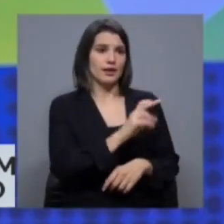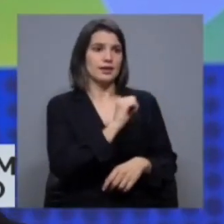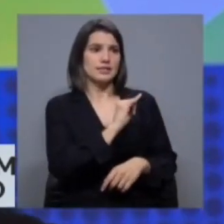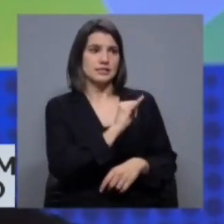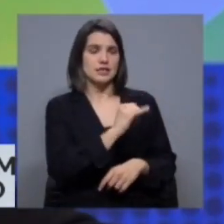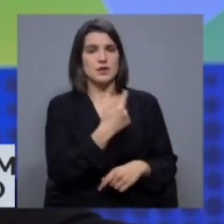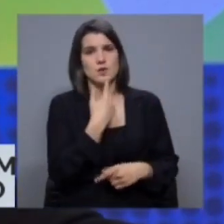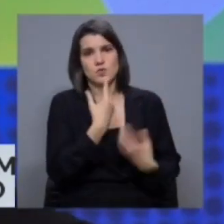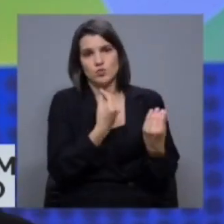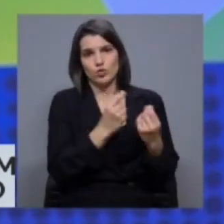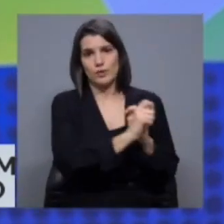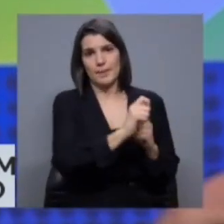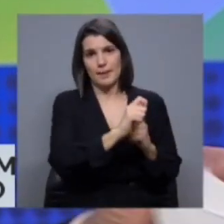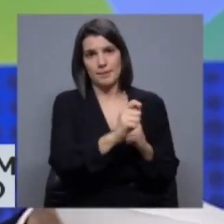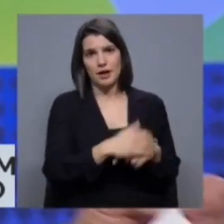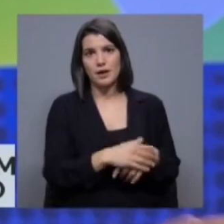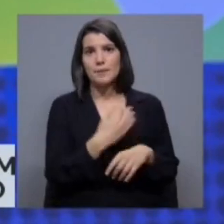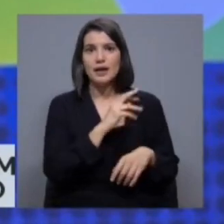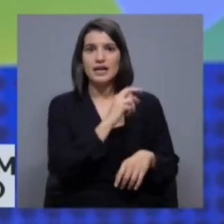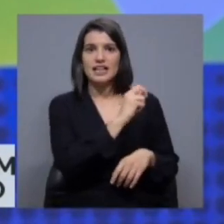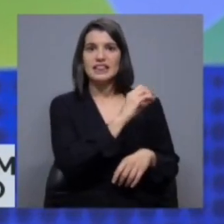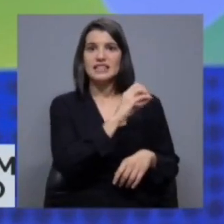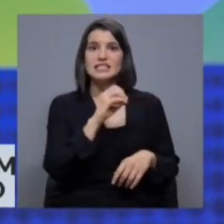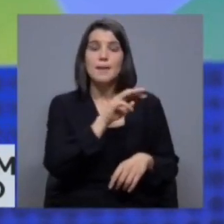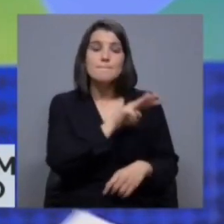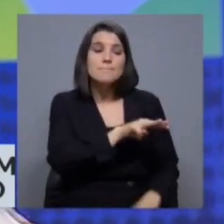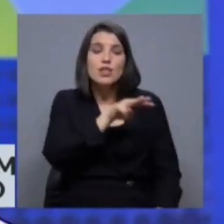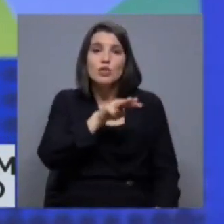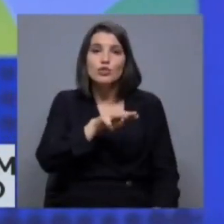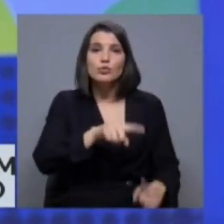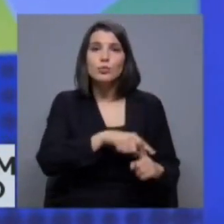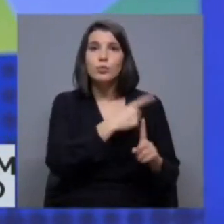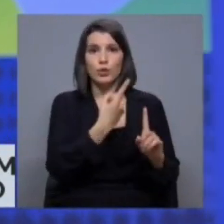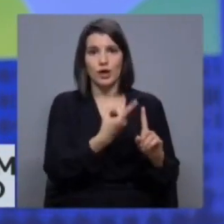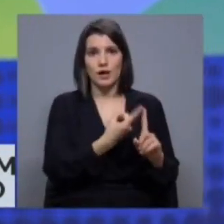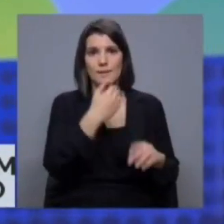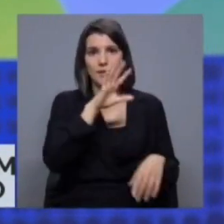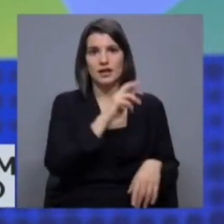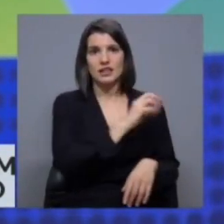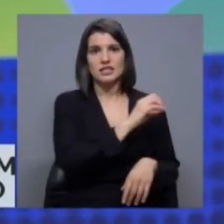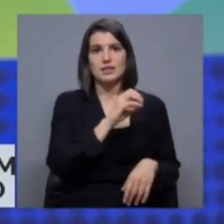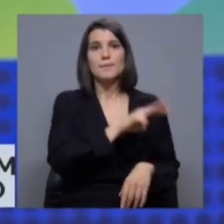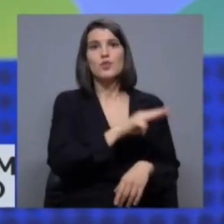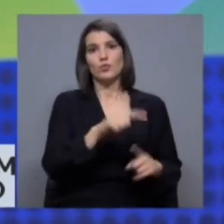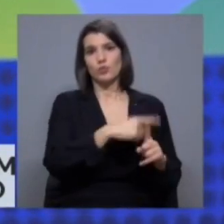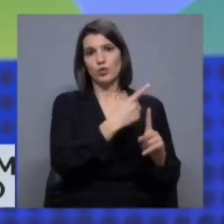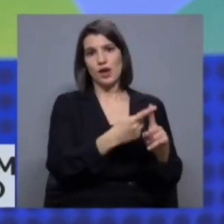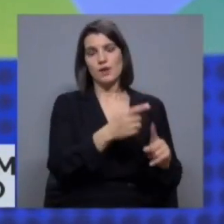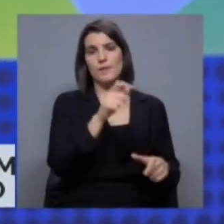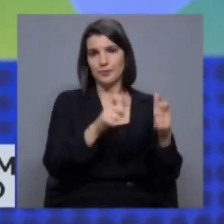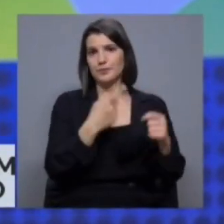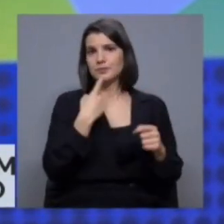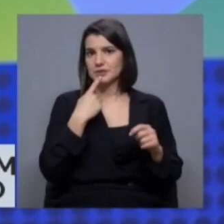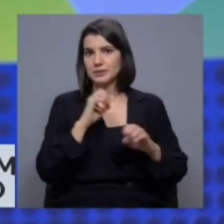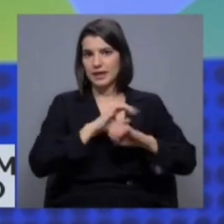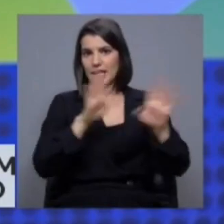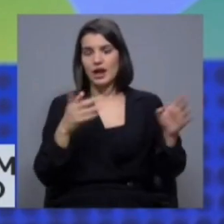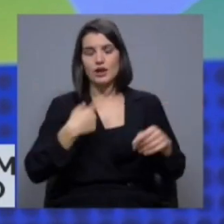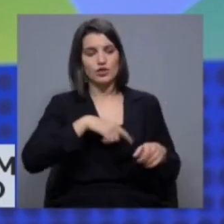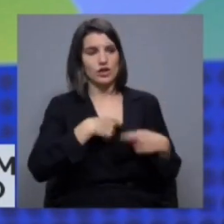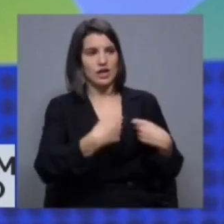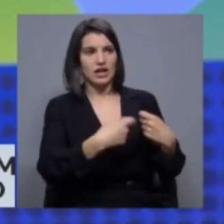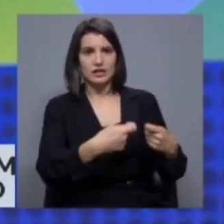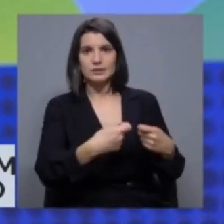estabilizar a mente o voltamos a falar de mais de 300 milhões por ano mais de 300 milhões corantes são as pessoas têm ideia a